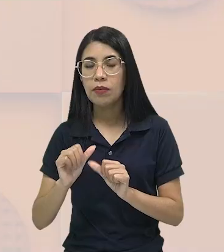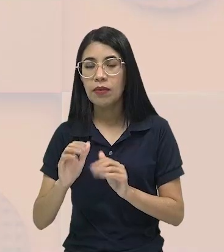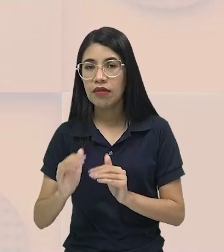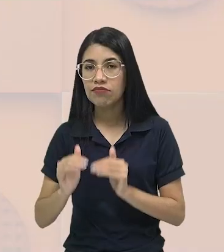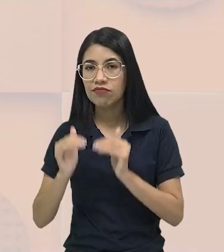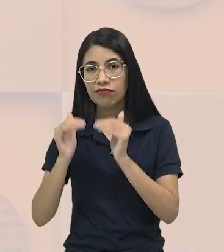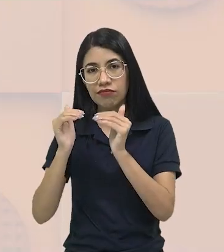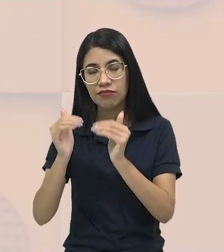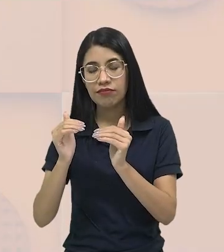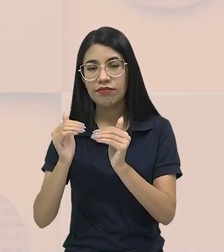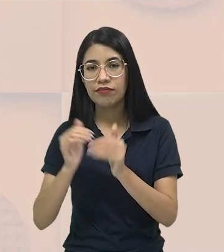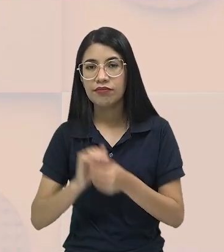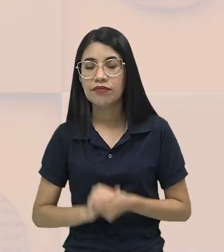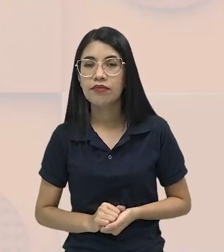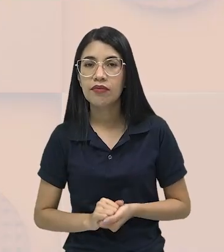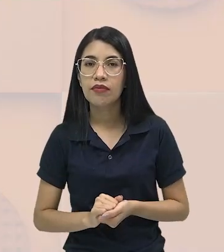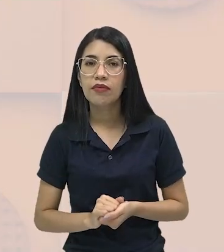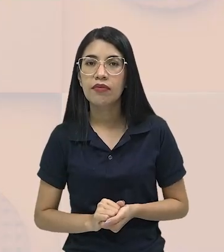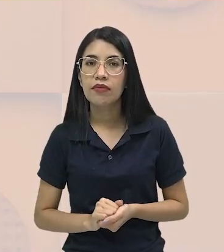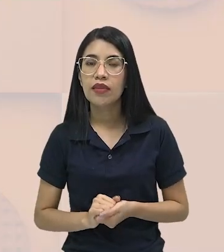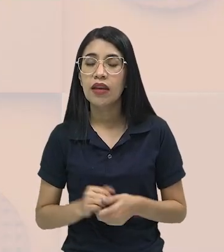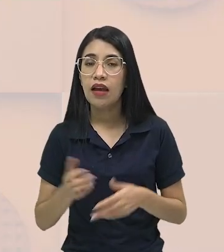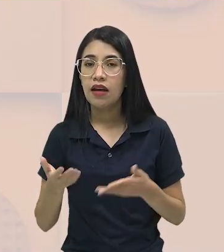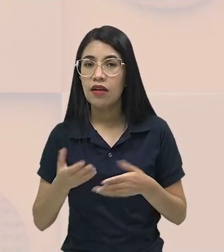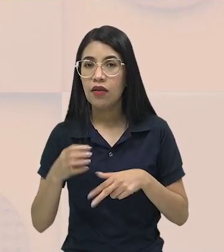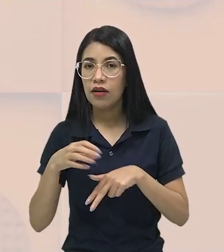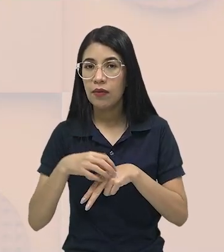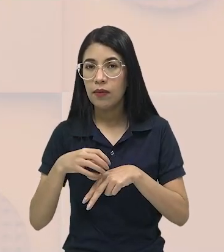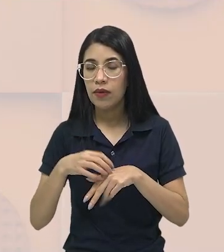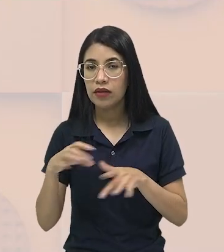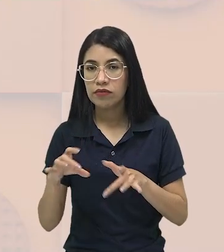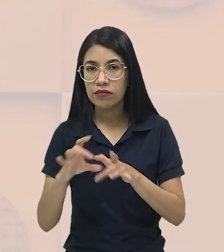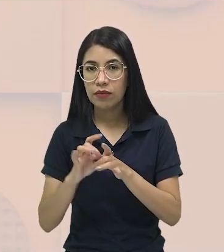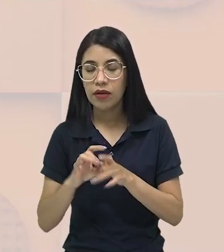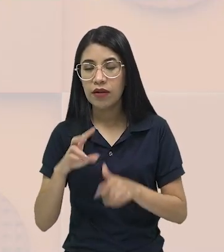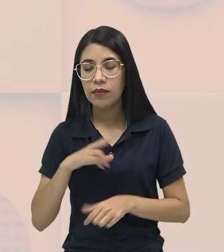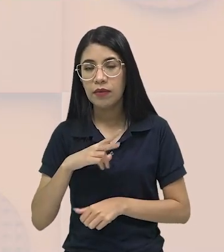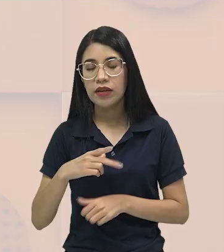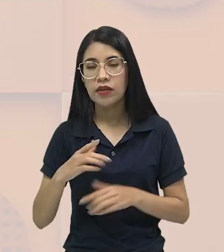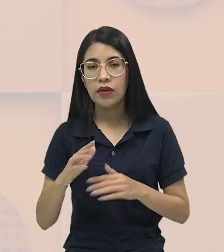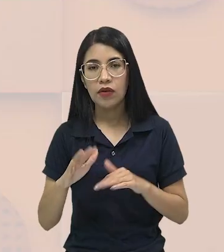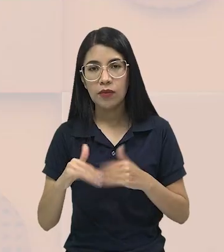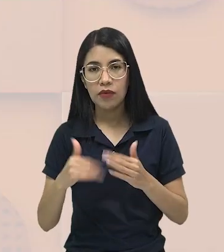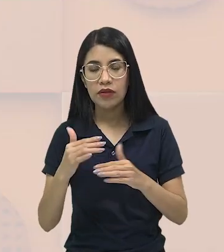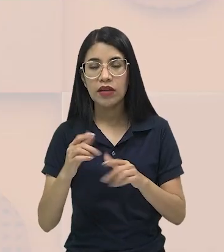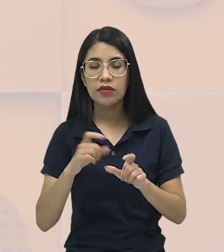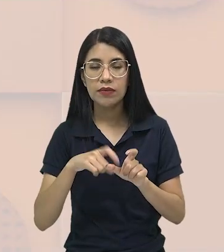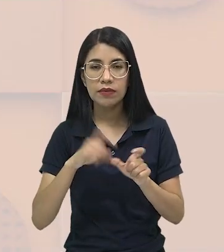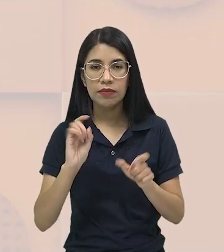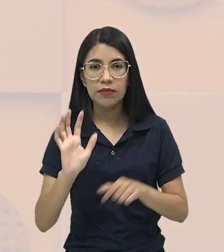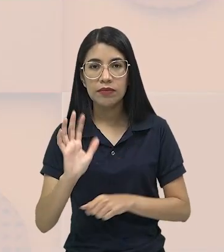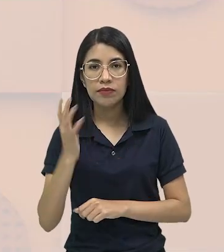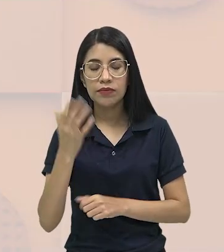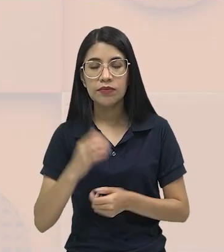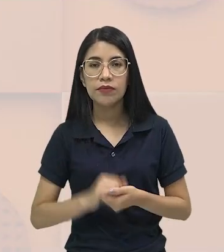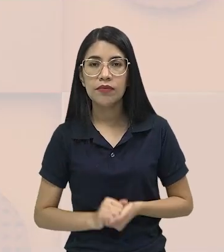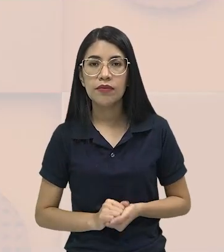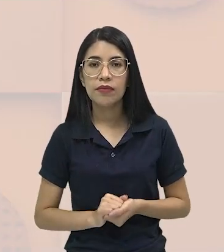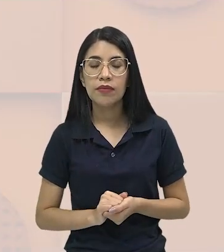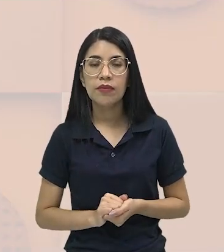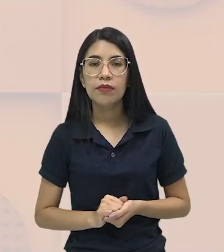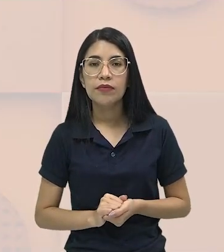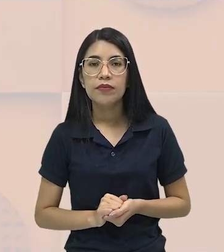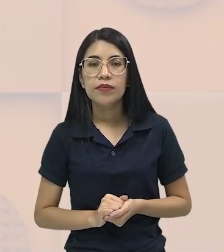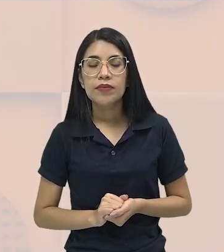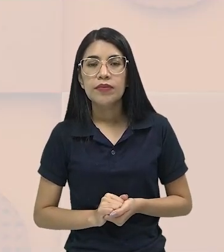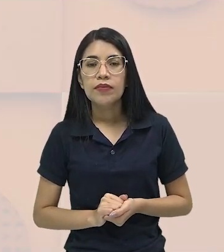Nós subimos de categoria, certo? Então, isso vai ser mais um passo aí, né, para o nosso processo de independência. Vamos dar